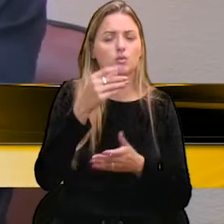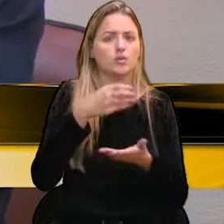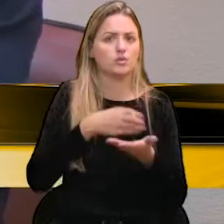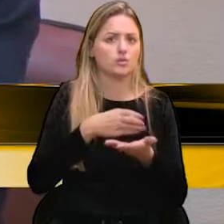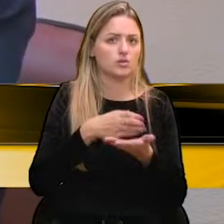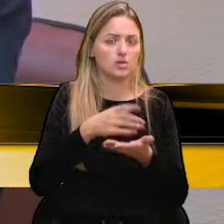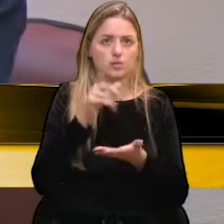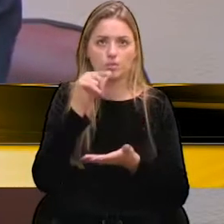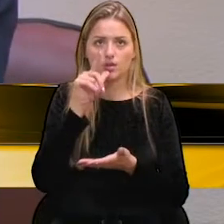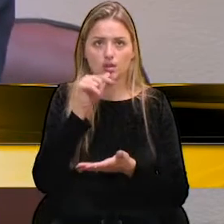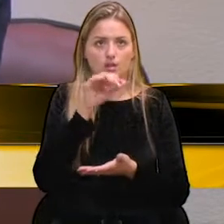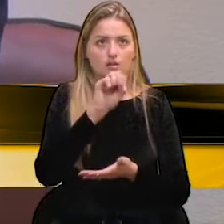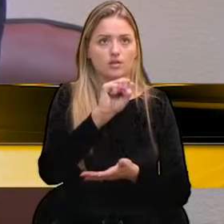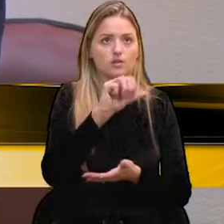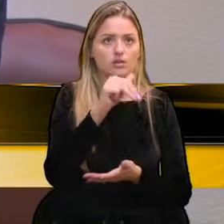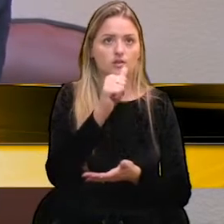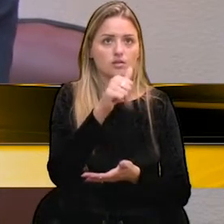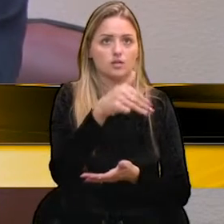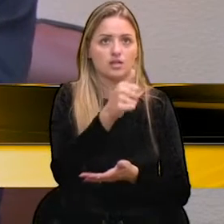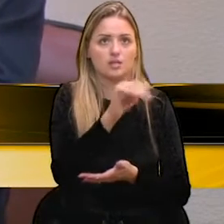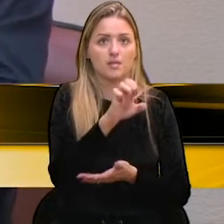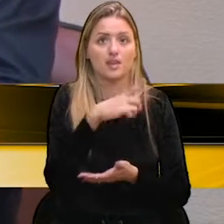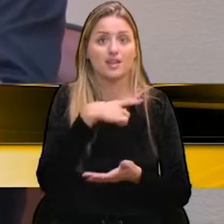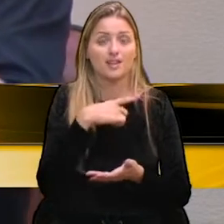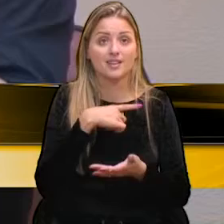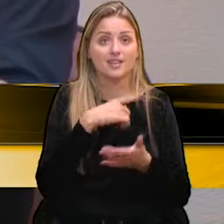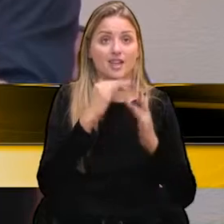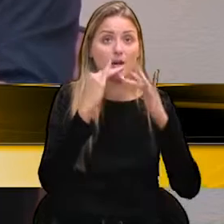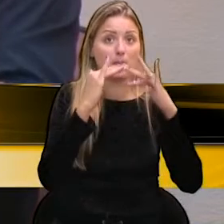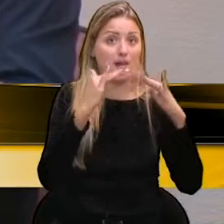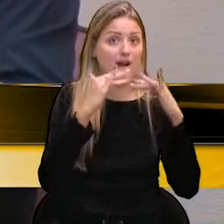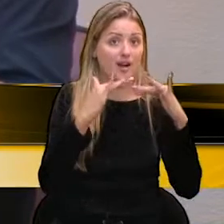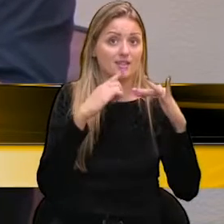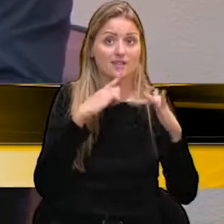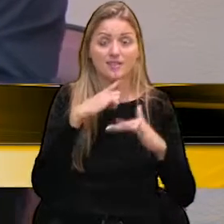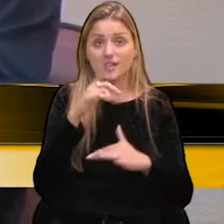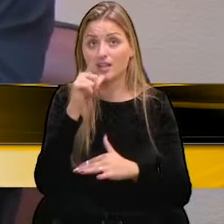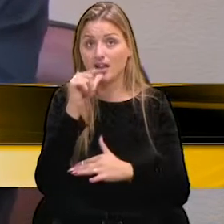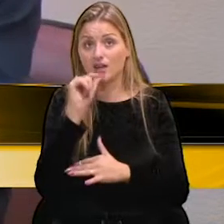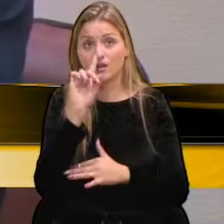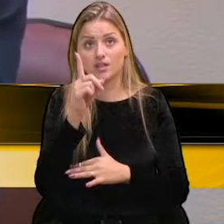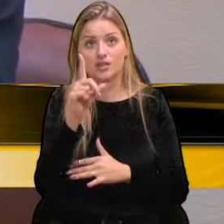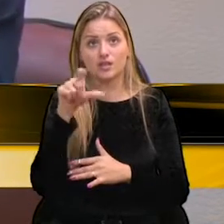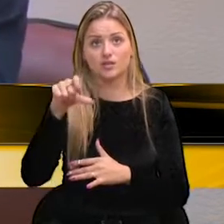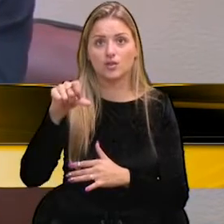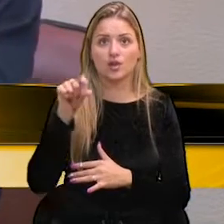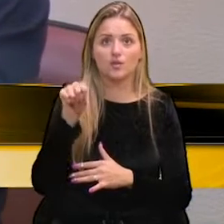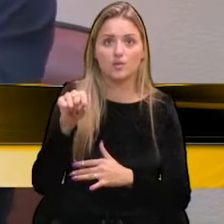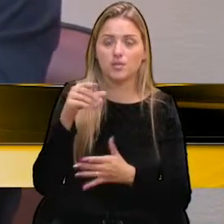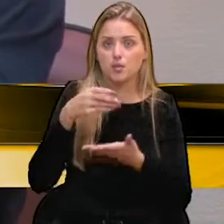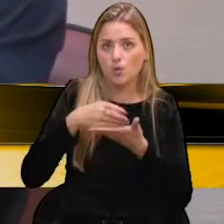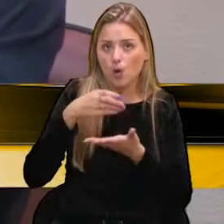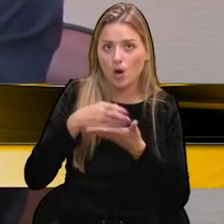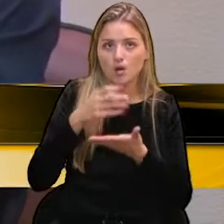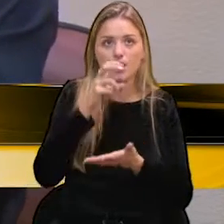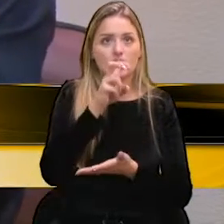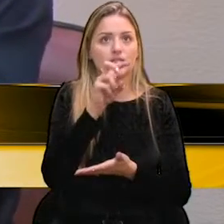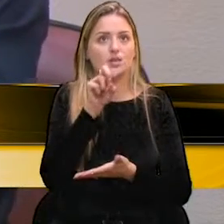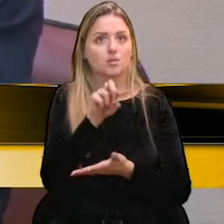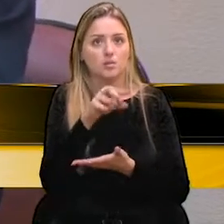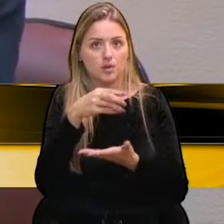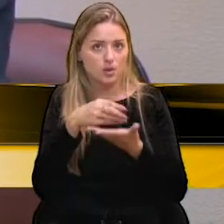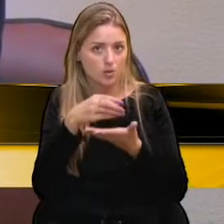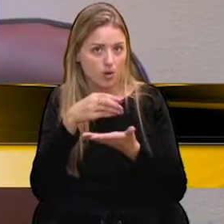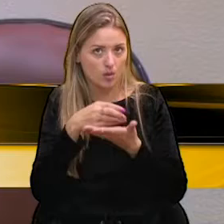SAMAI tem a água, tem a máquina para fazer os copinhos, é uma coisa muito simples, né? Não precisavam ser 9 mil copos, não precisavam ser 5 mil